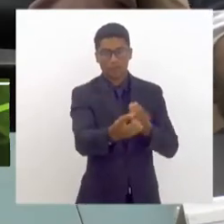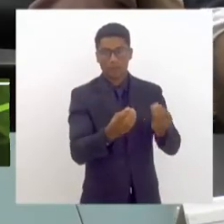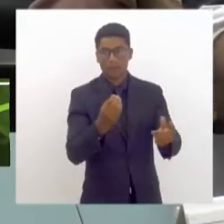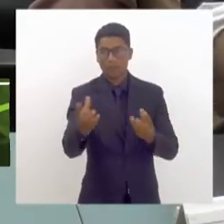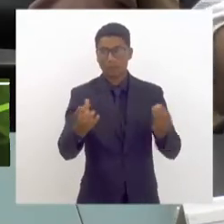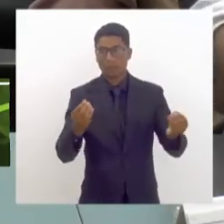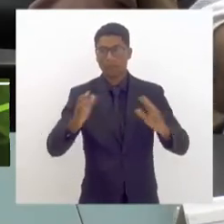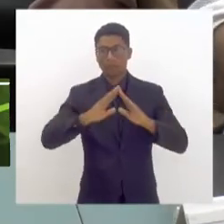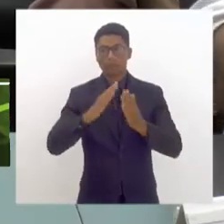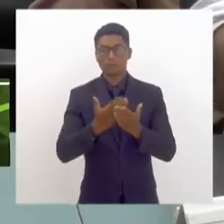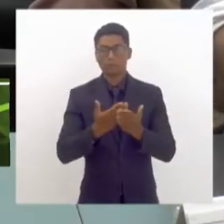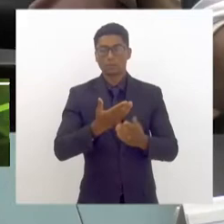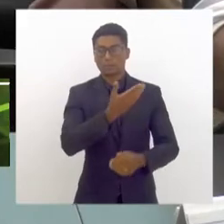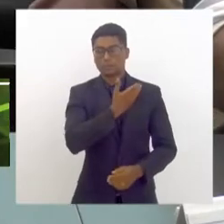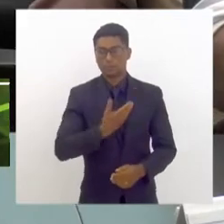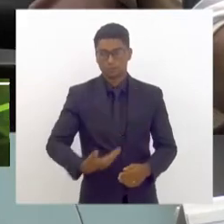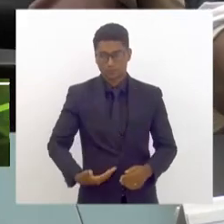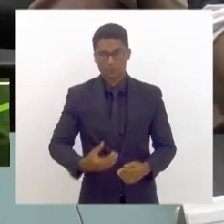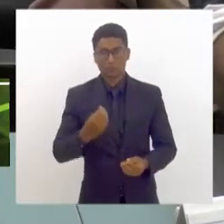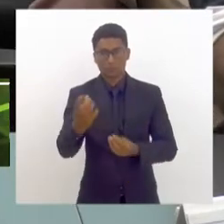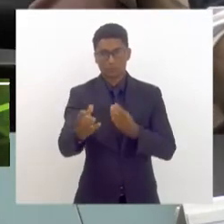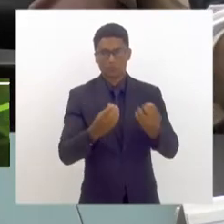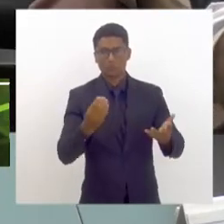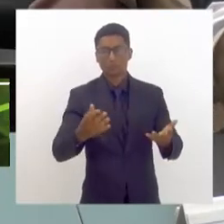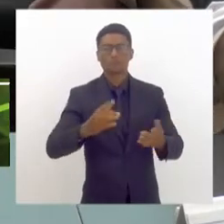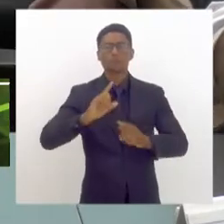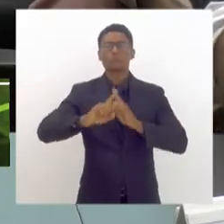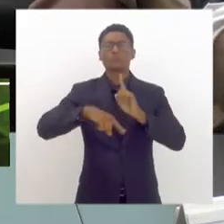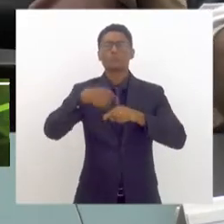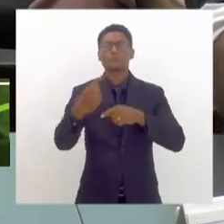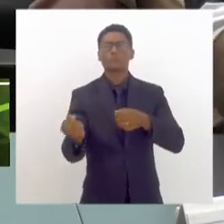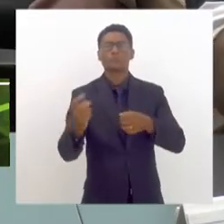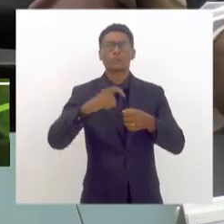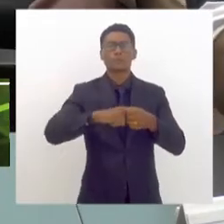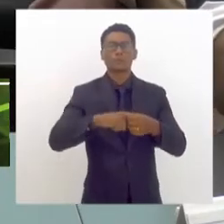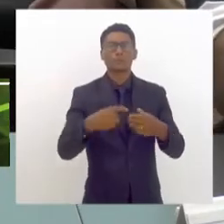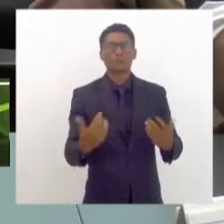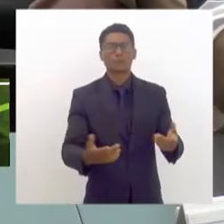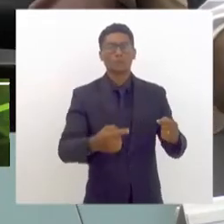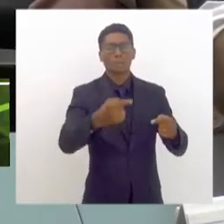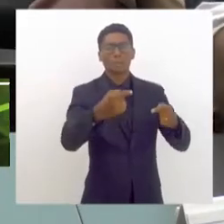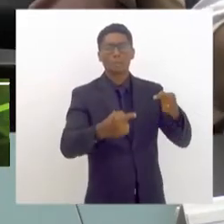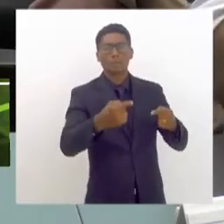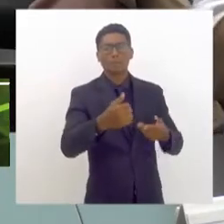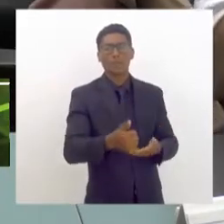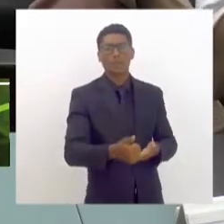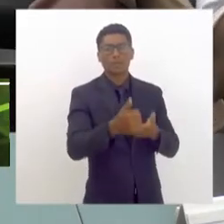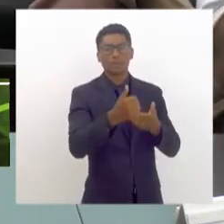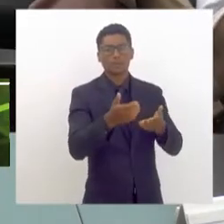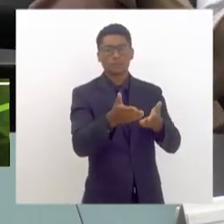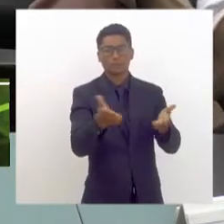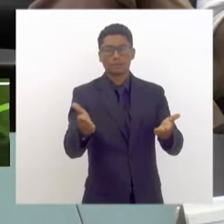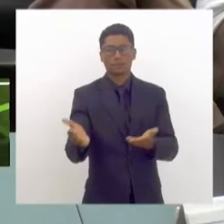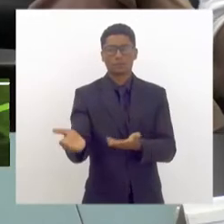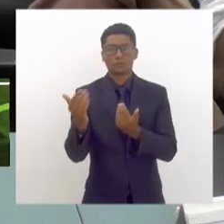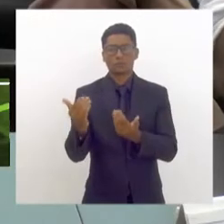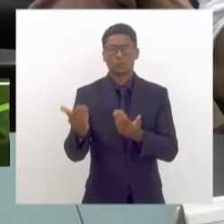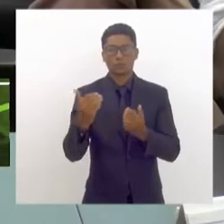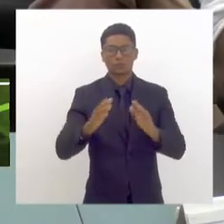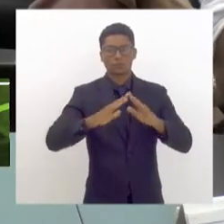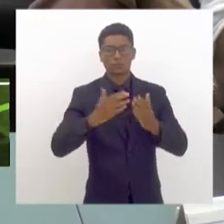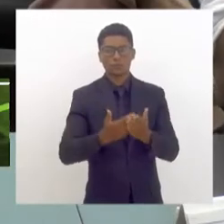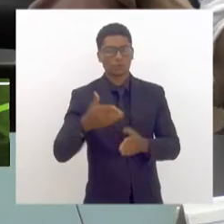nesse sentido. No retorno, a gente não conseguiu enxergar uma política de assistência para esses estudantes permanecerem na